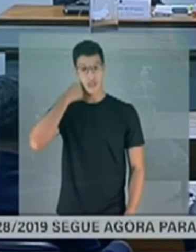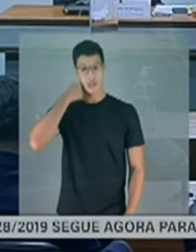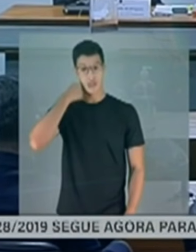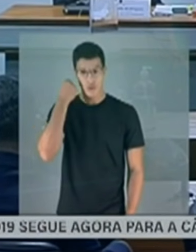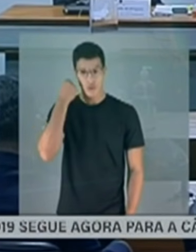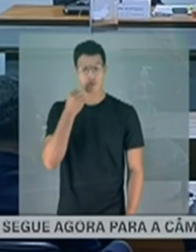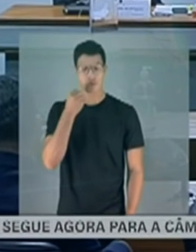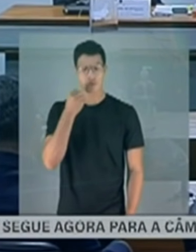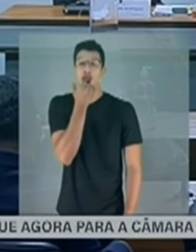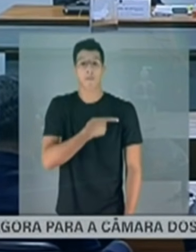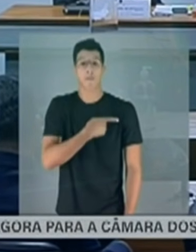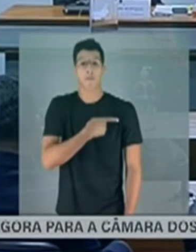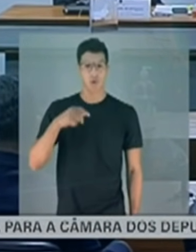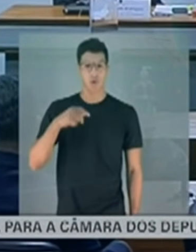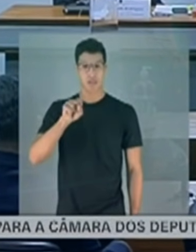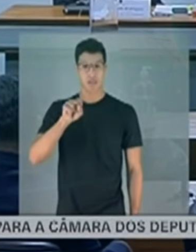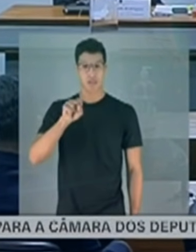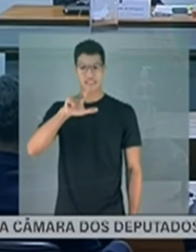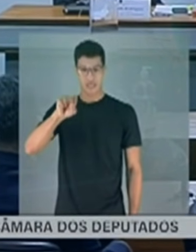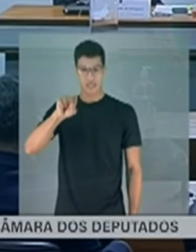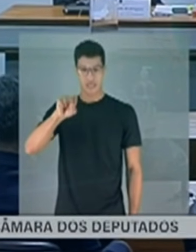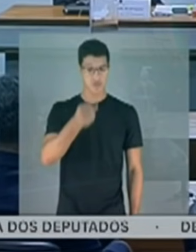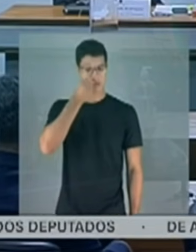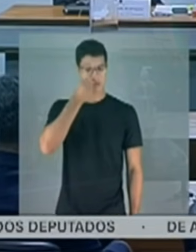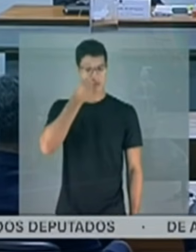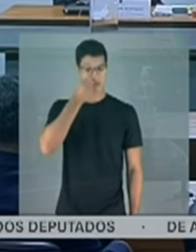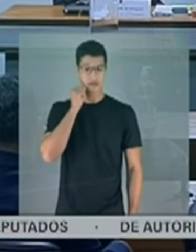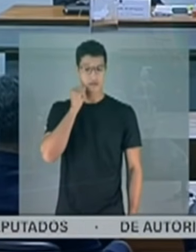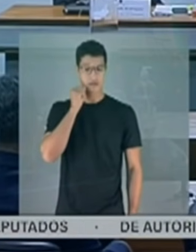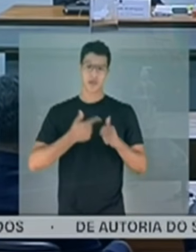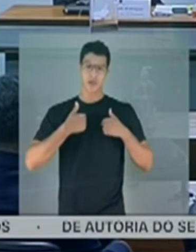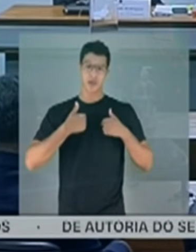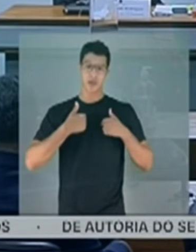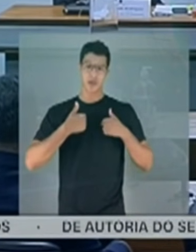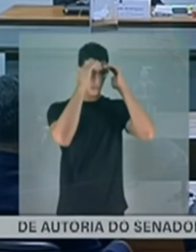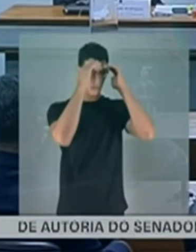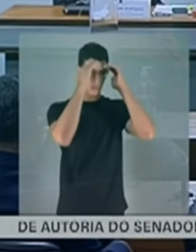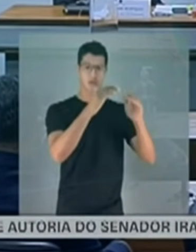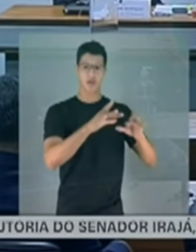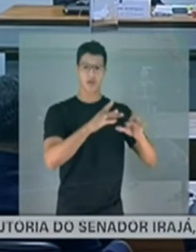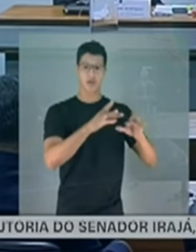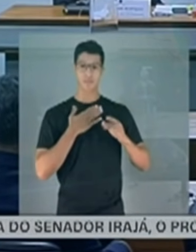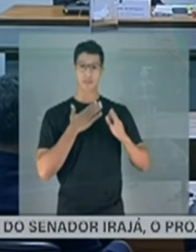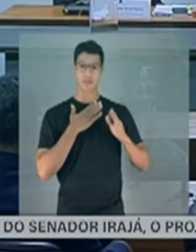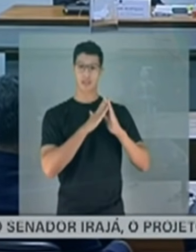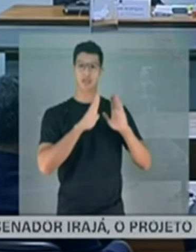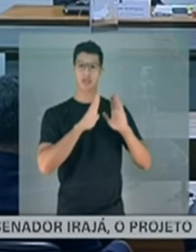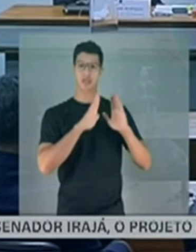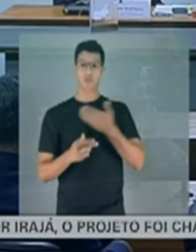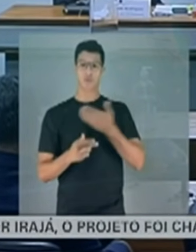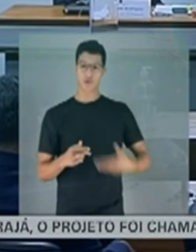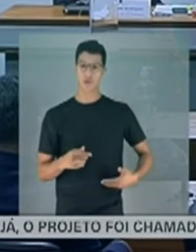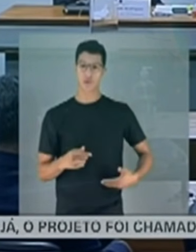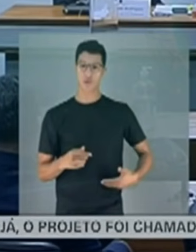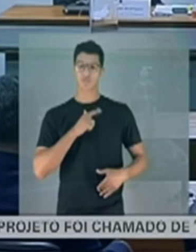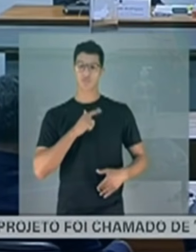o pastor Silas Malafaia. Primeiro que eu tenho um respeito muito grande, eu o recebi na minha residência quando eu era governador, tive o prazer de